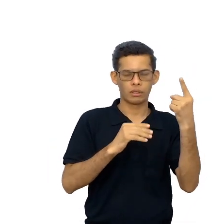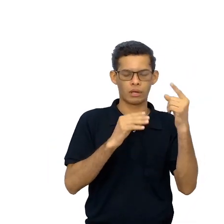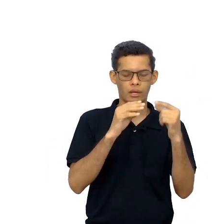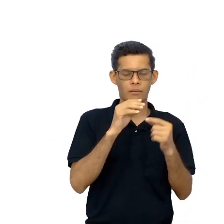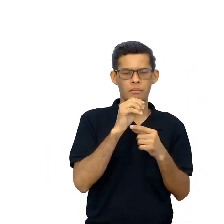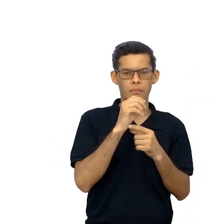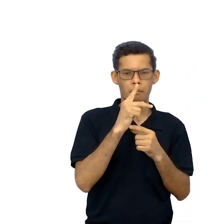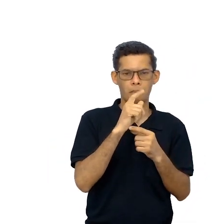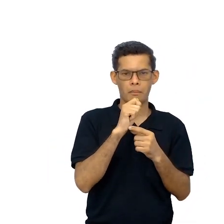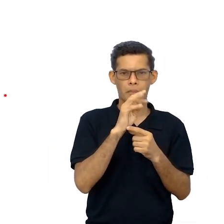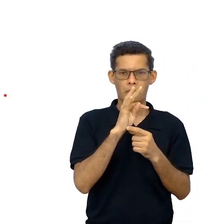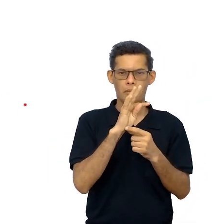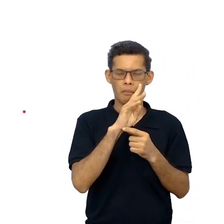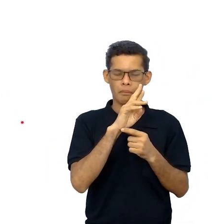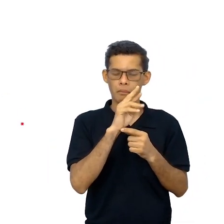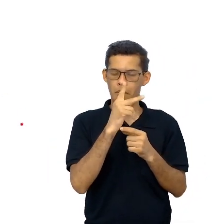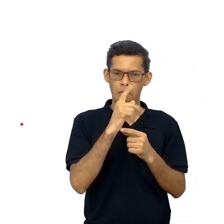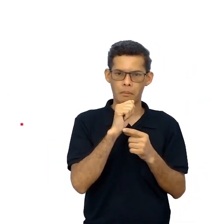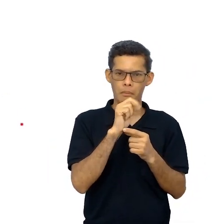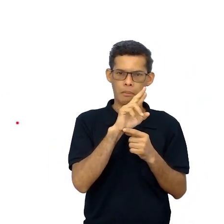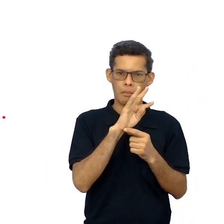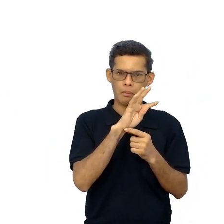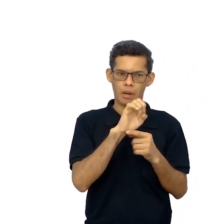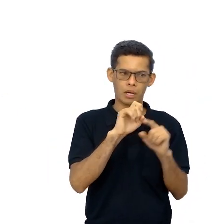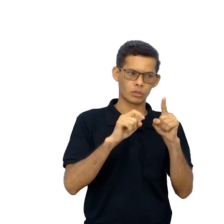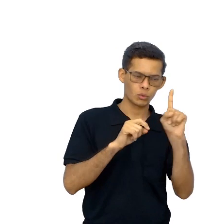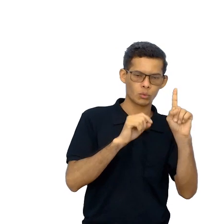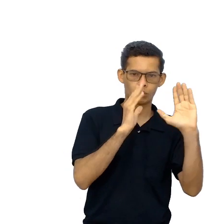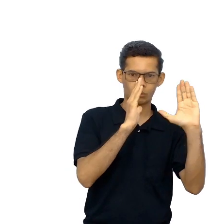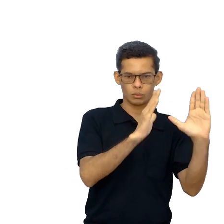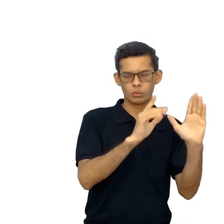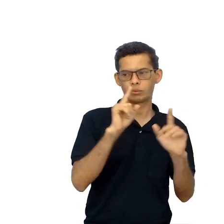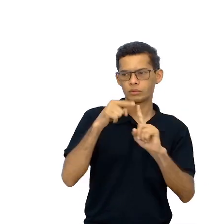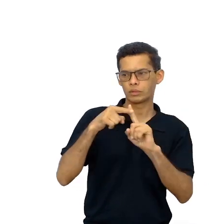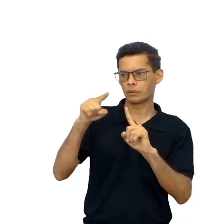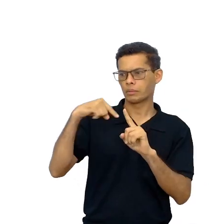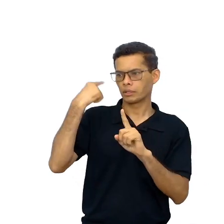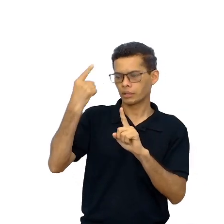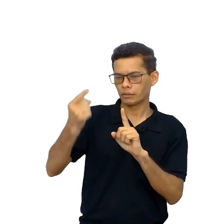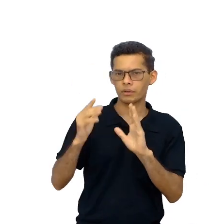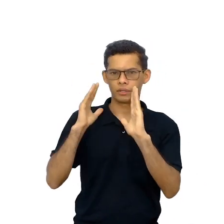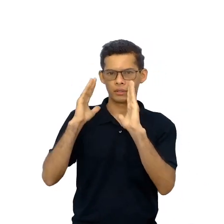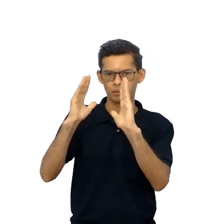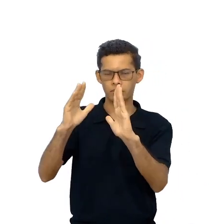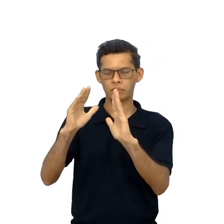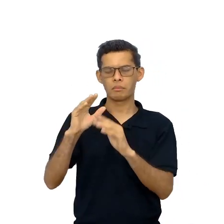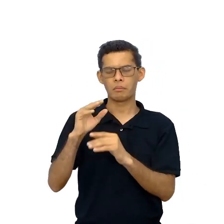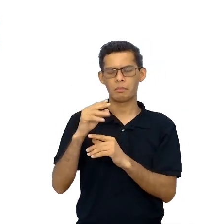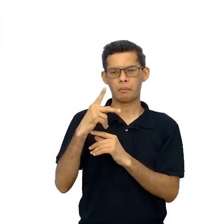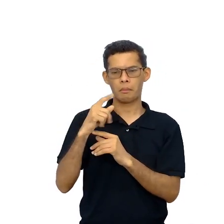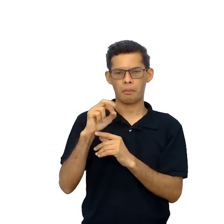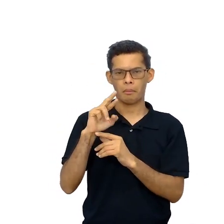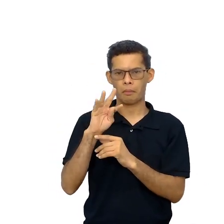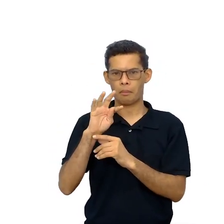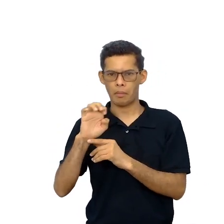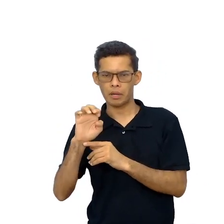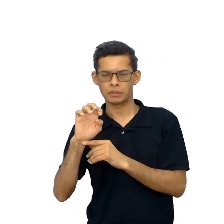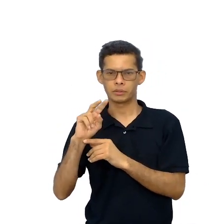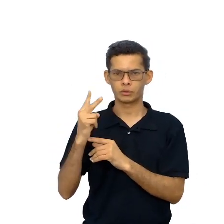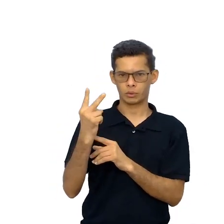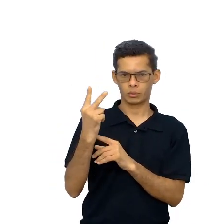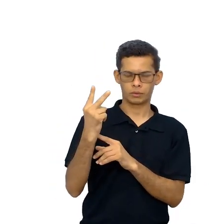Hoje estamos aqui, né, na parte 1, e na semana que vem vamos trabalhar aqui com a